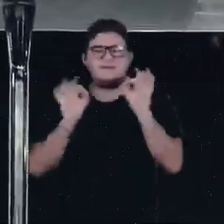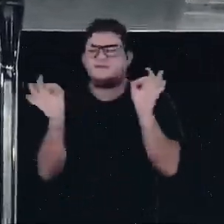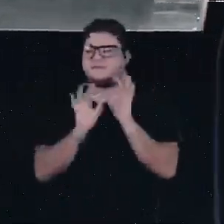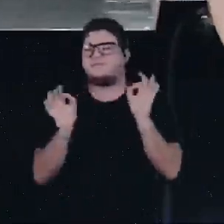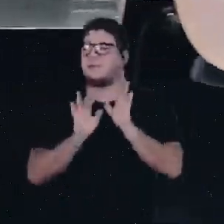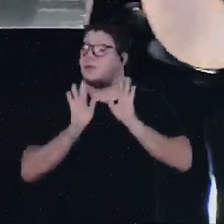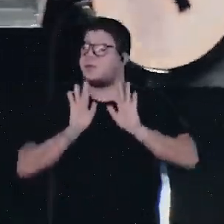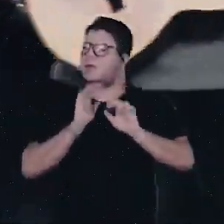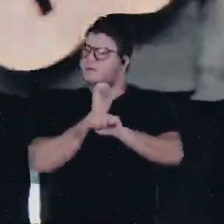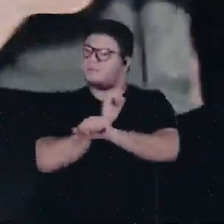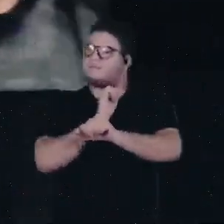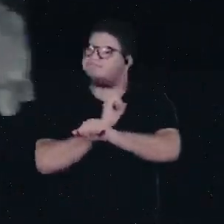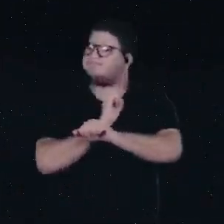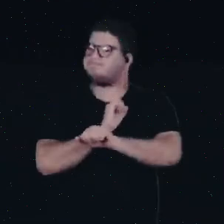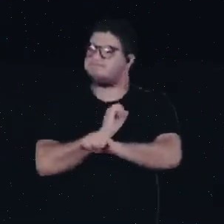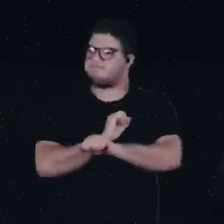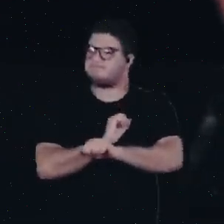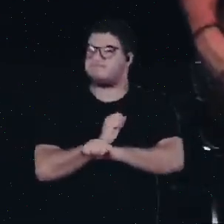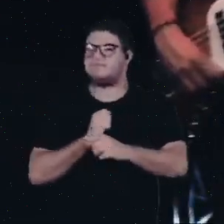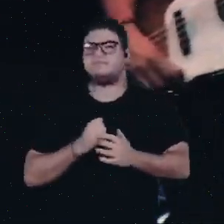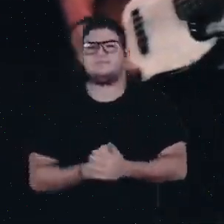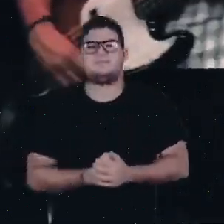Não. Peraí.